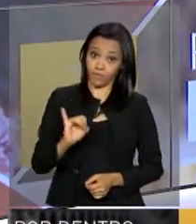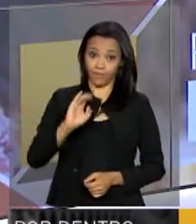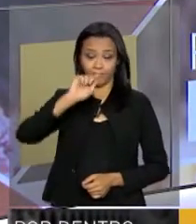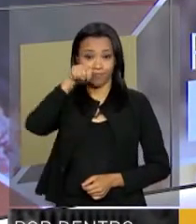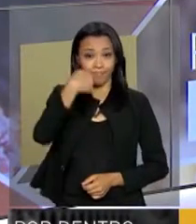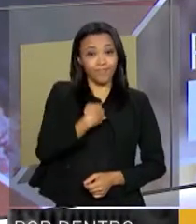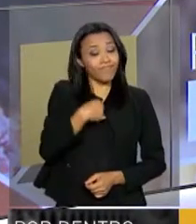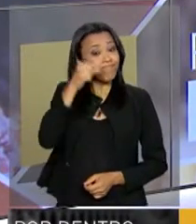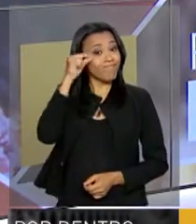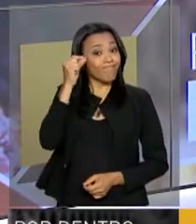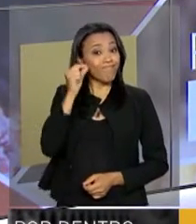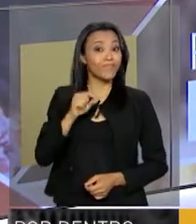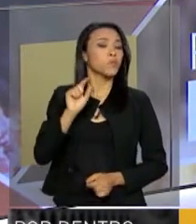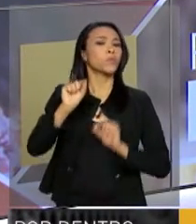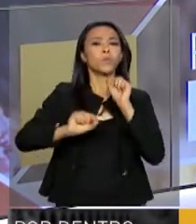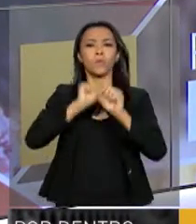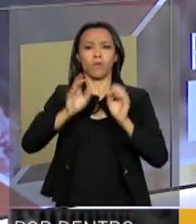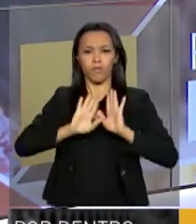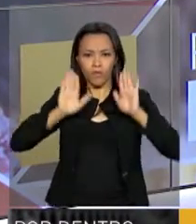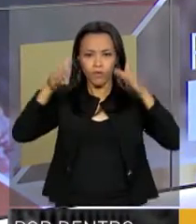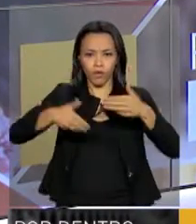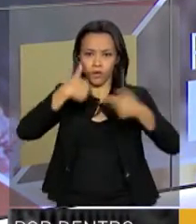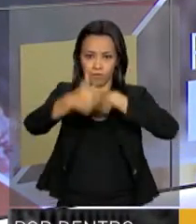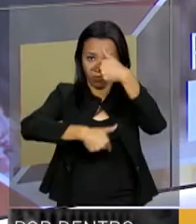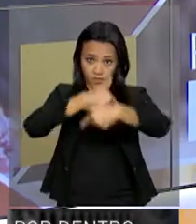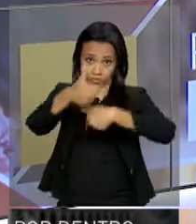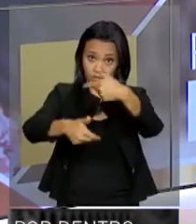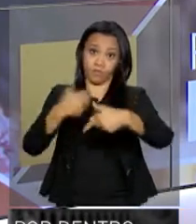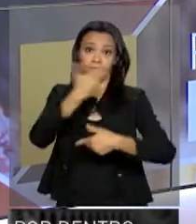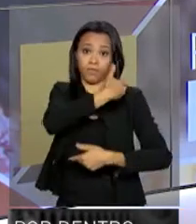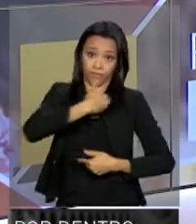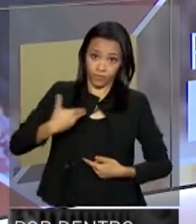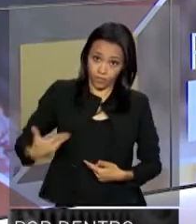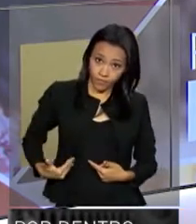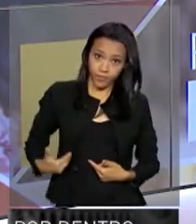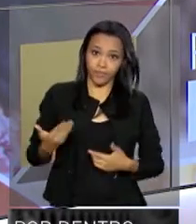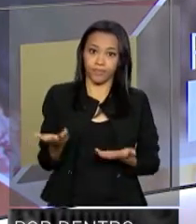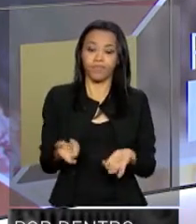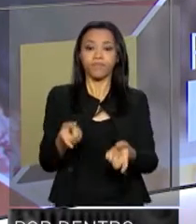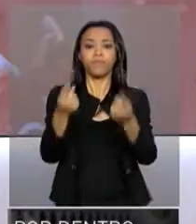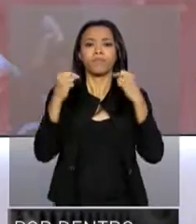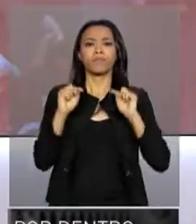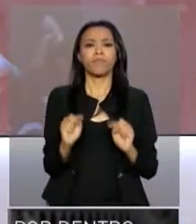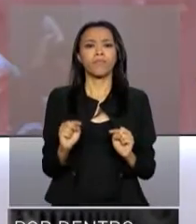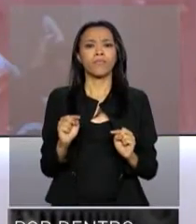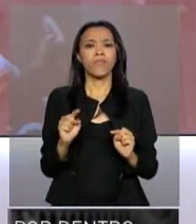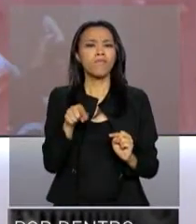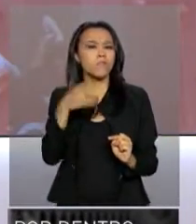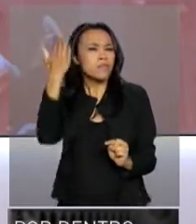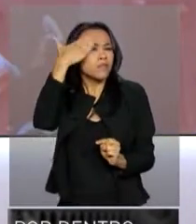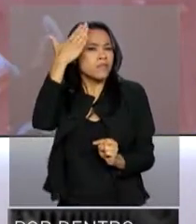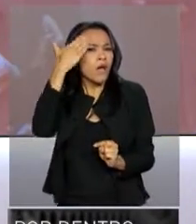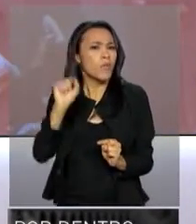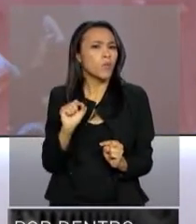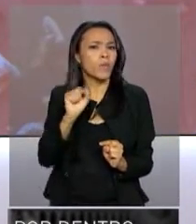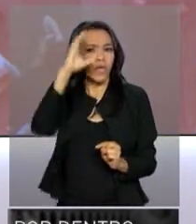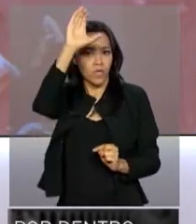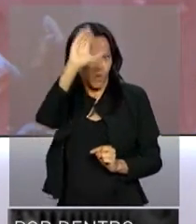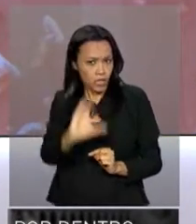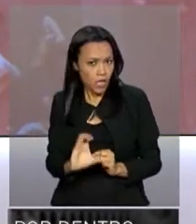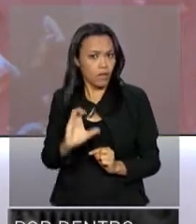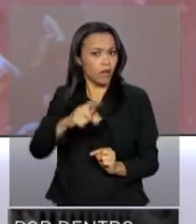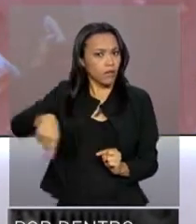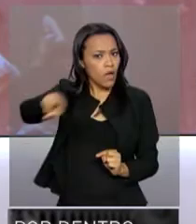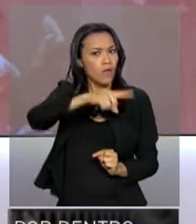Olá, eu sou Renata Corsini e começa agora mais um programa Por Dentro do Governo. Você sabia que o cidadão